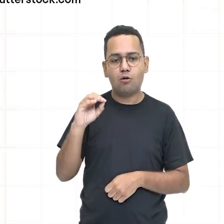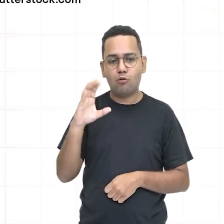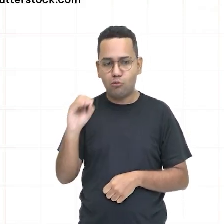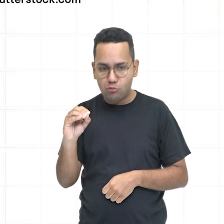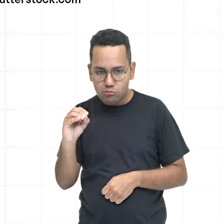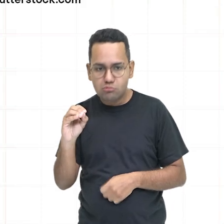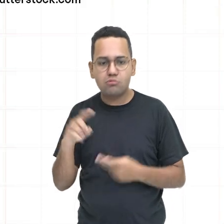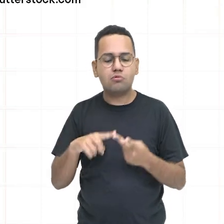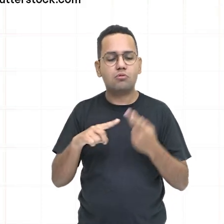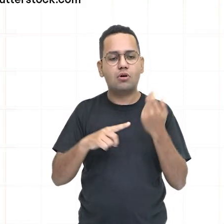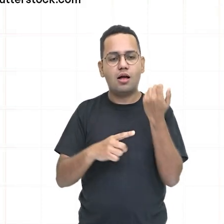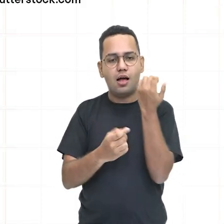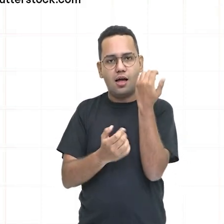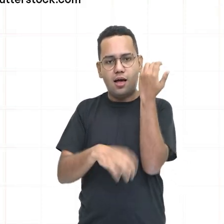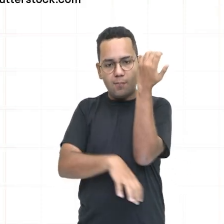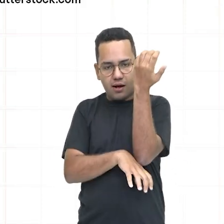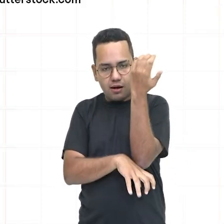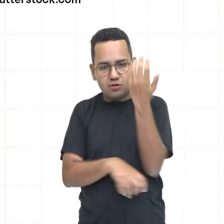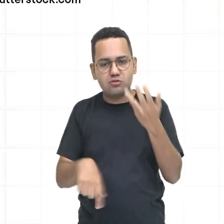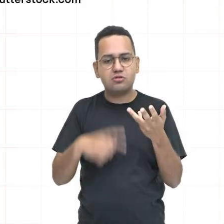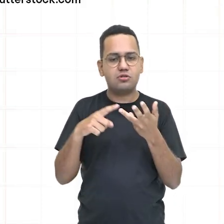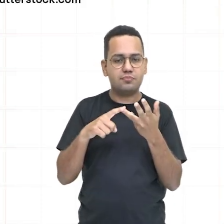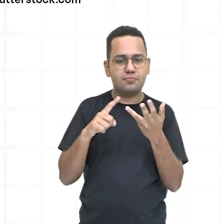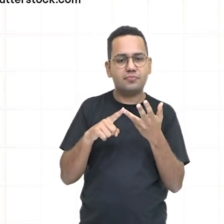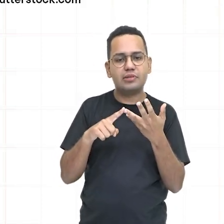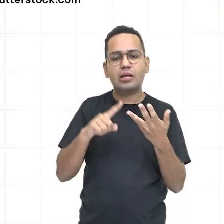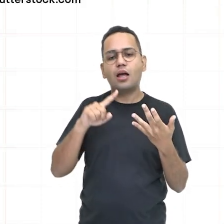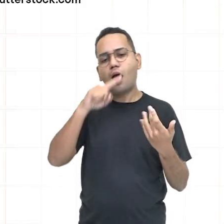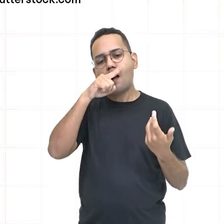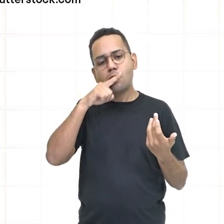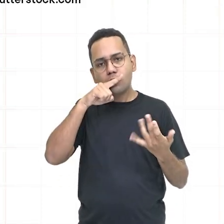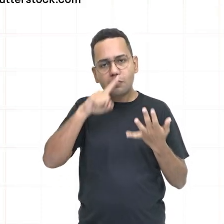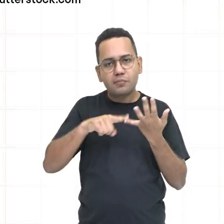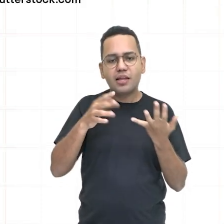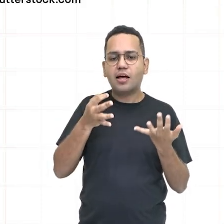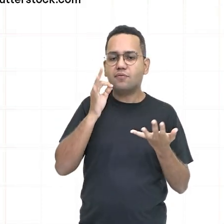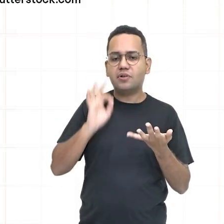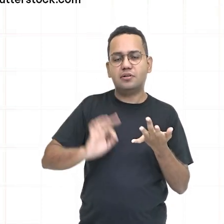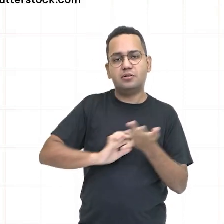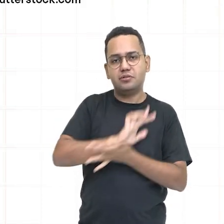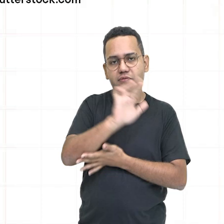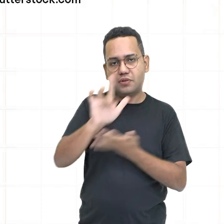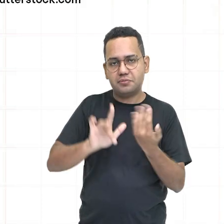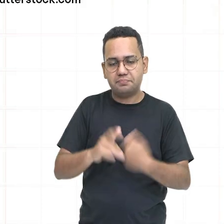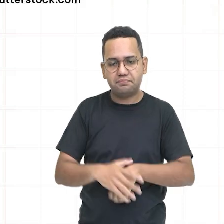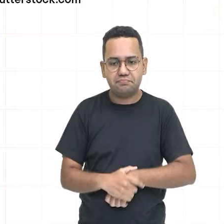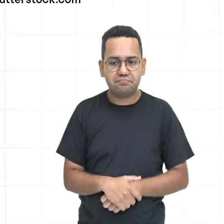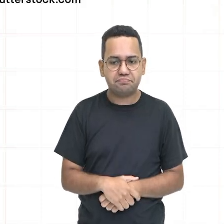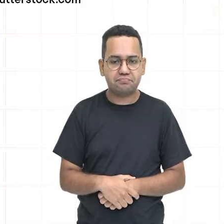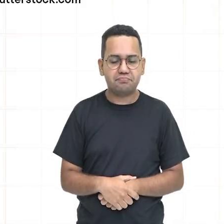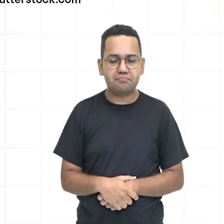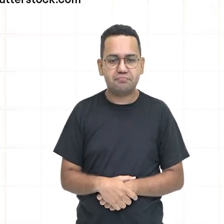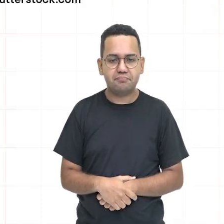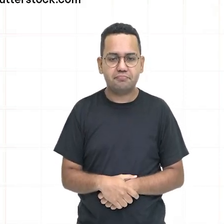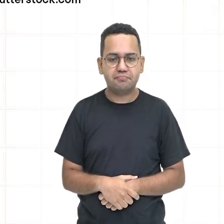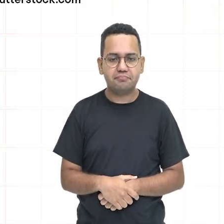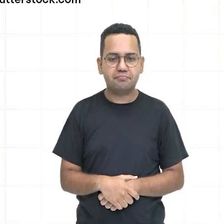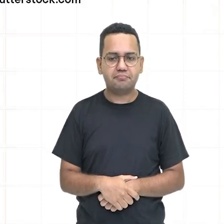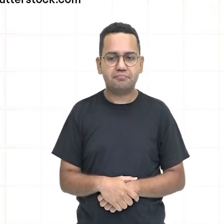abacaxi, cana-de-açúcar, café, dentre outros. Então essas plantações, elas são